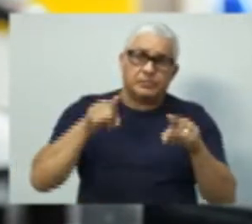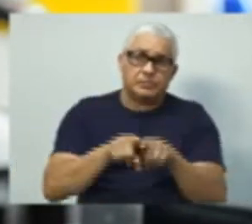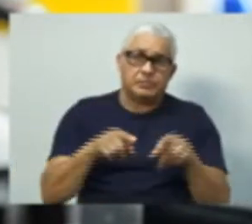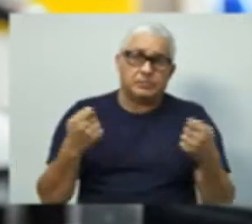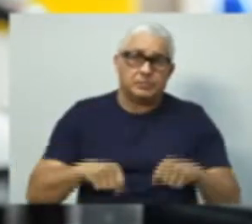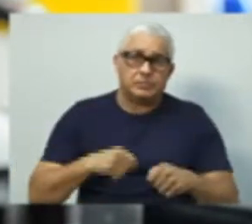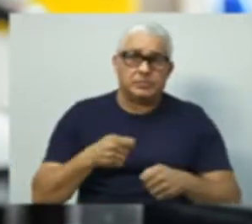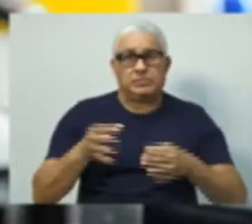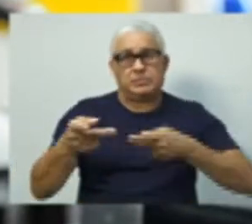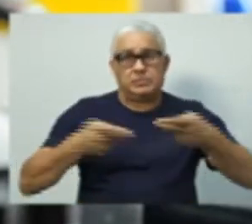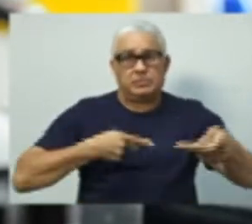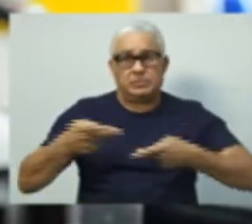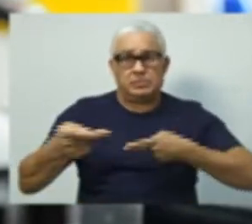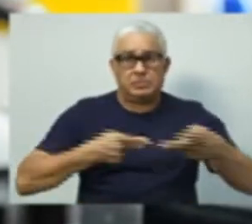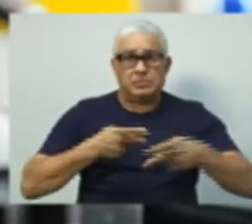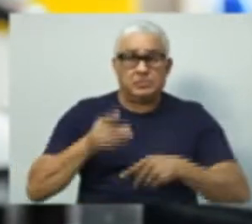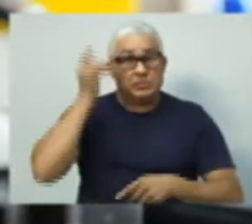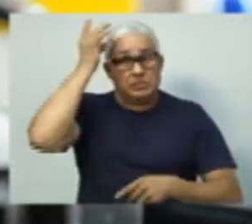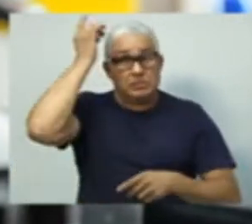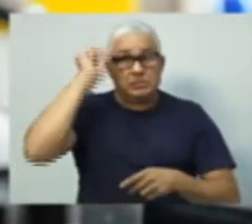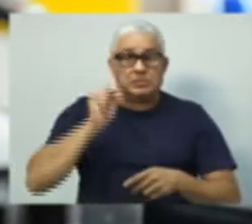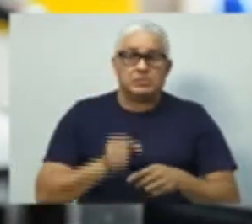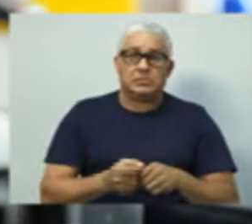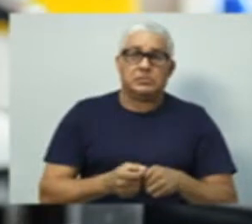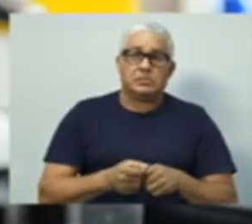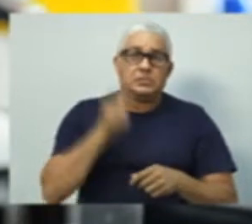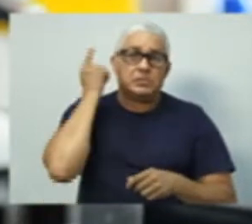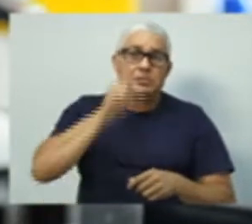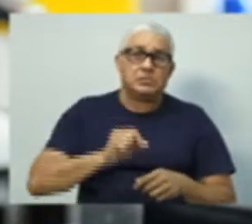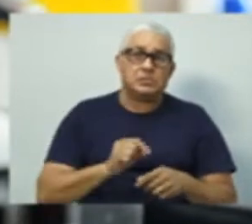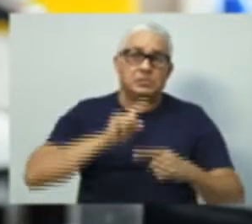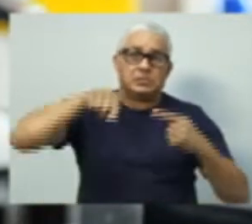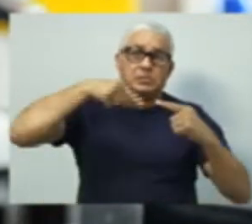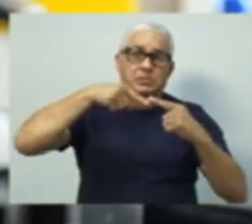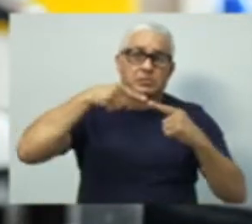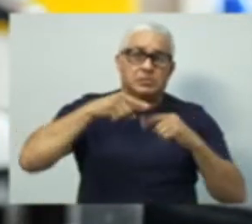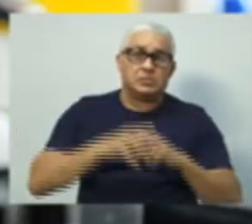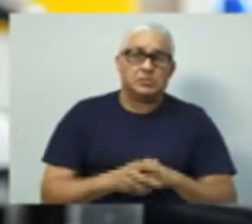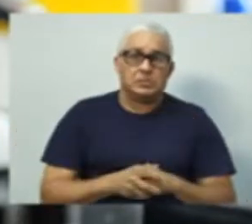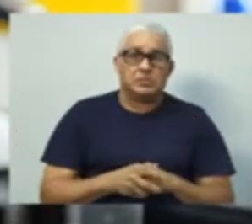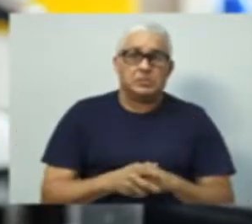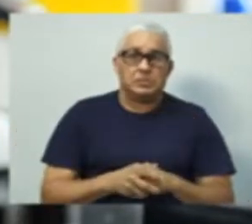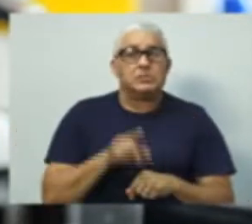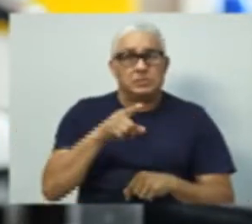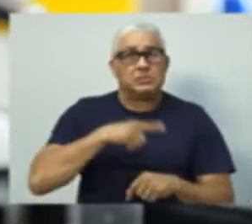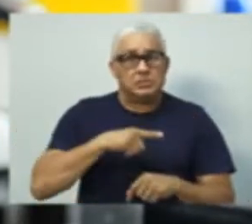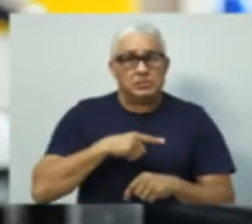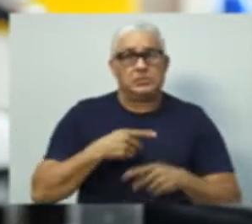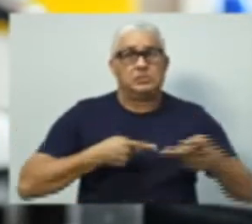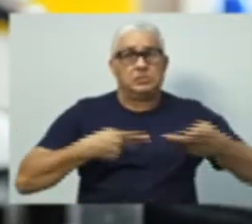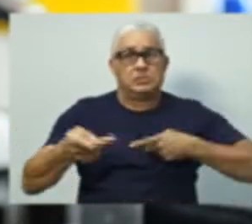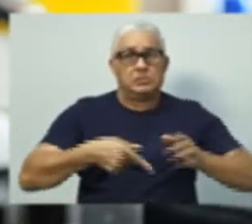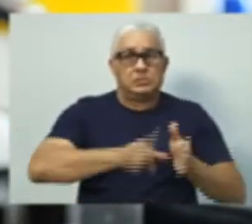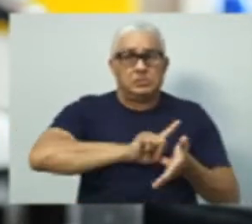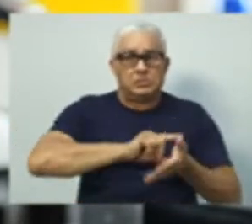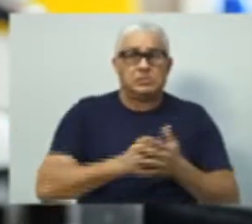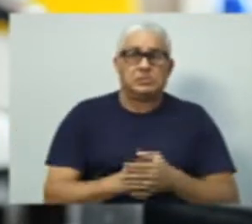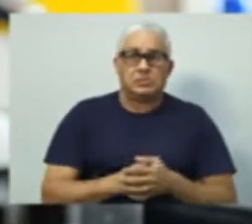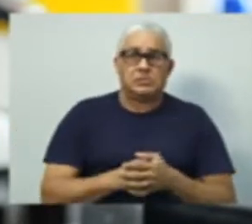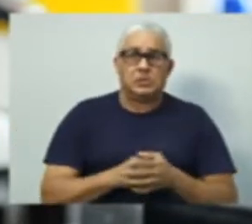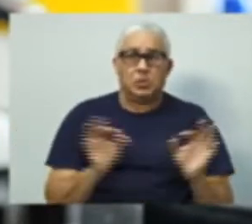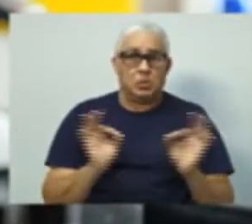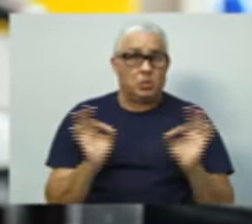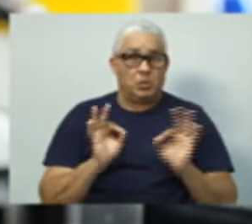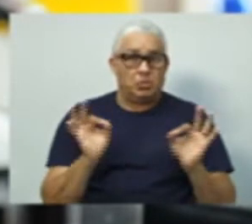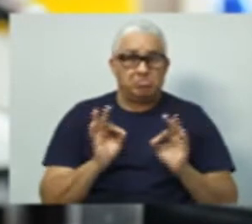precisa planejar. É muito fácil chegar a um objetivo quando você tem esse planejamento. Quando não se